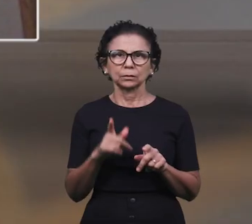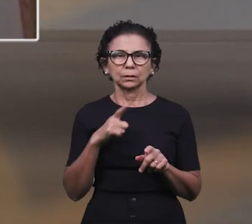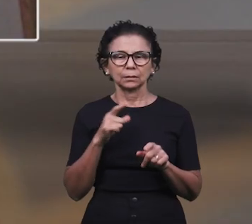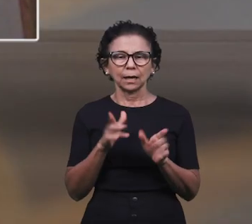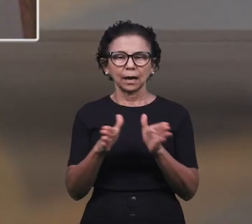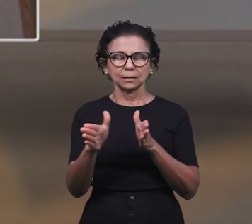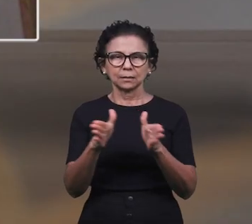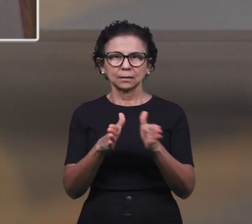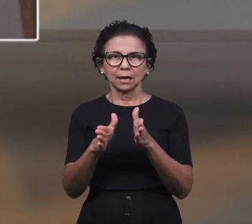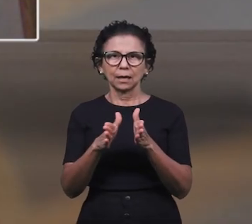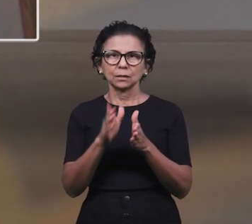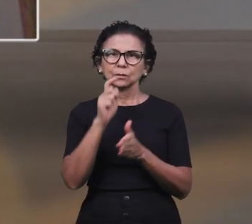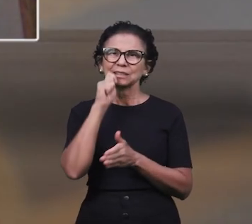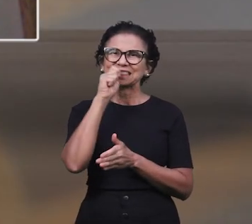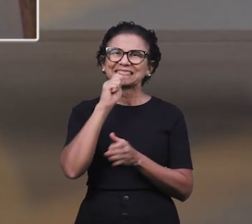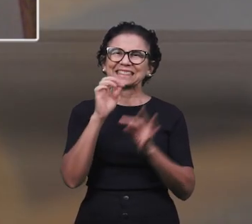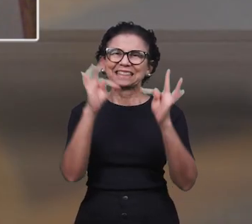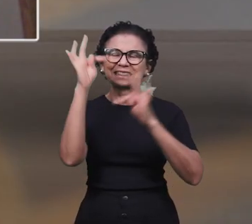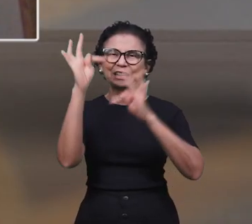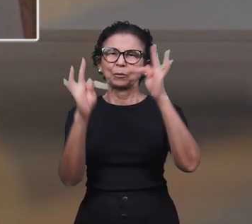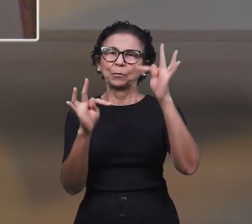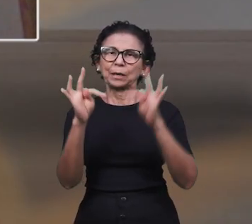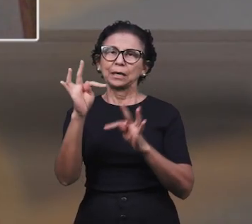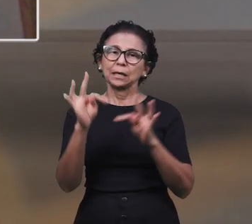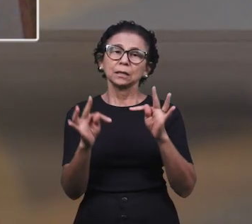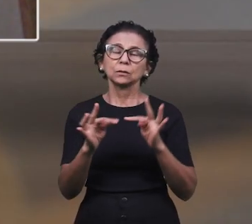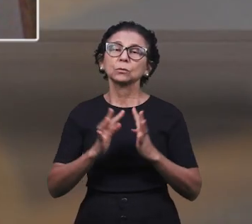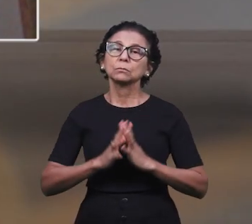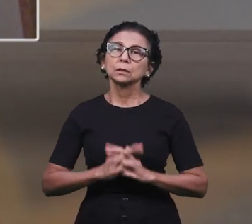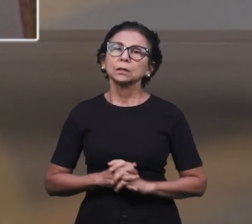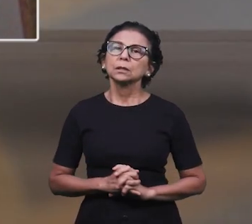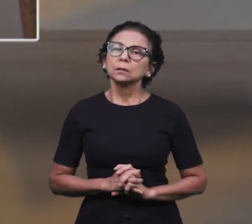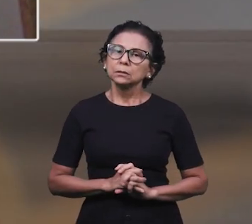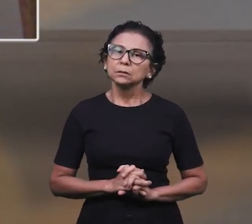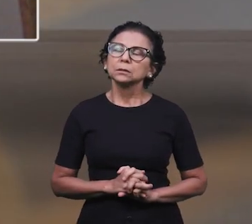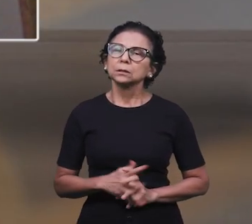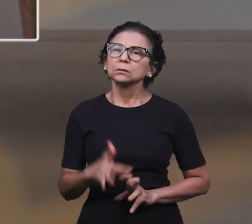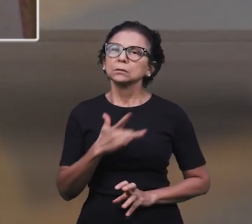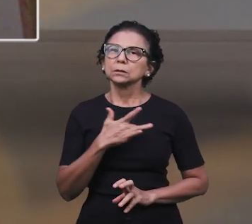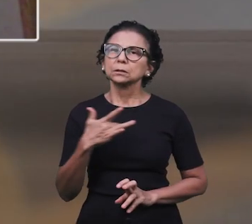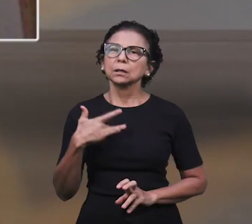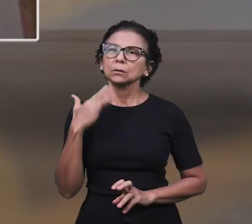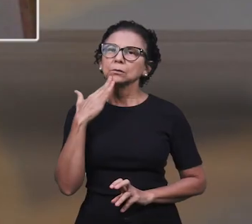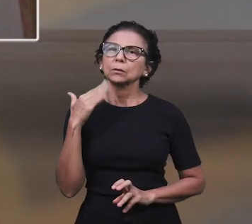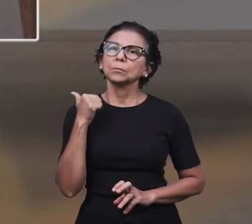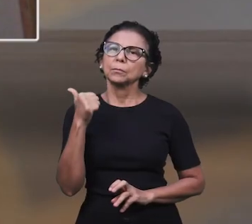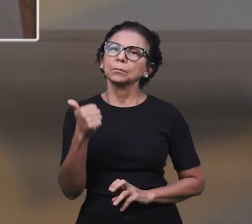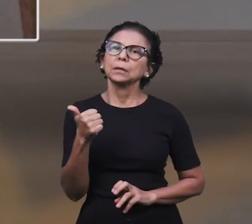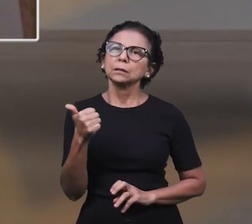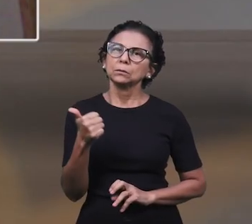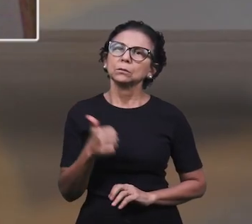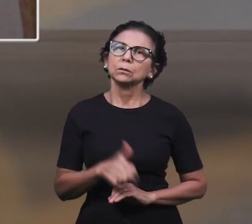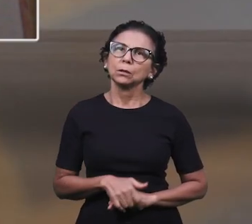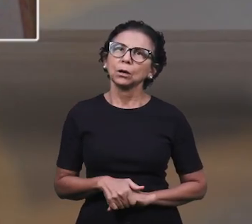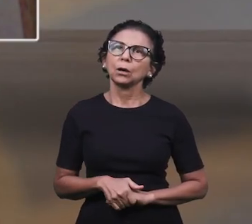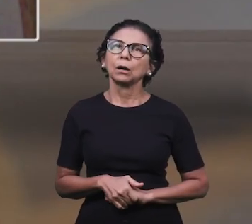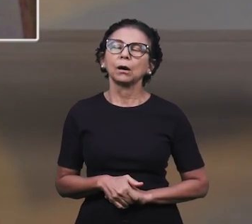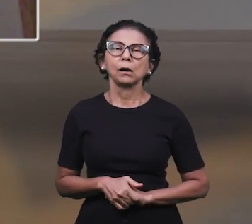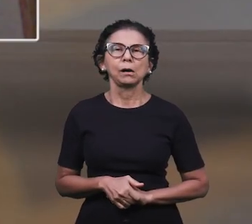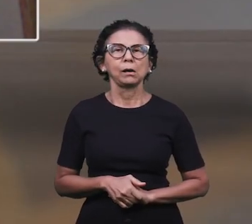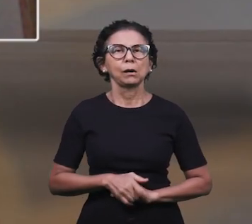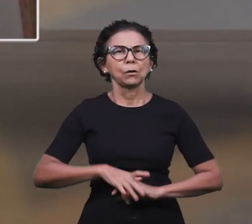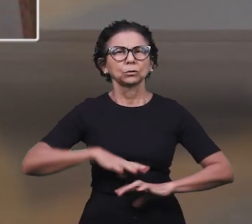desenvolve, nós podemos verificar que as pessoas recebem uma condição de saúde melhor, porque os tratamentos são